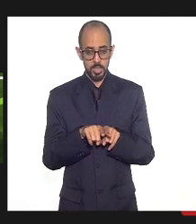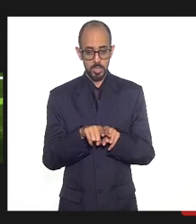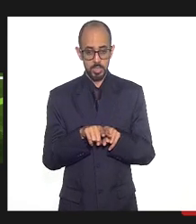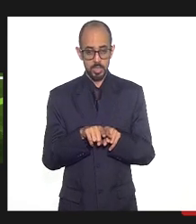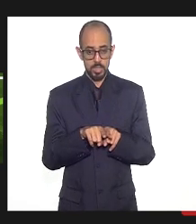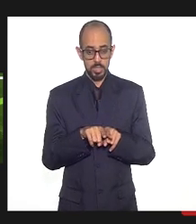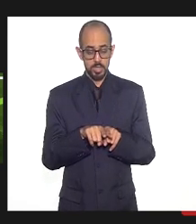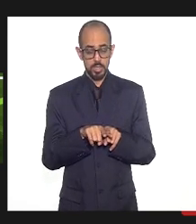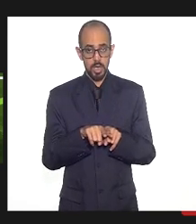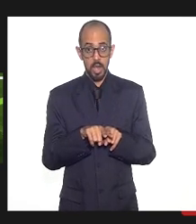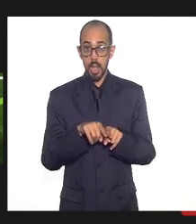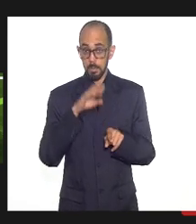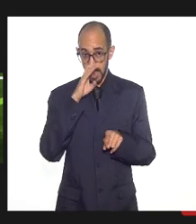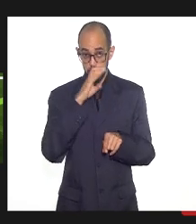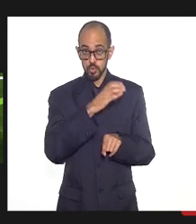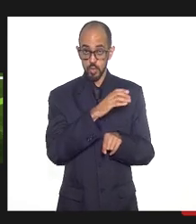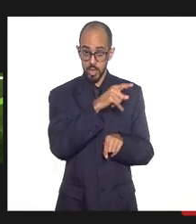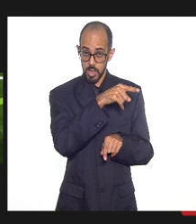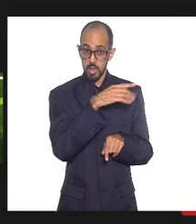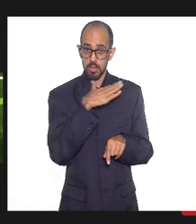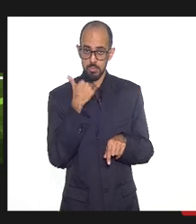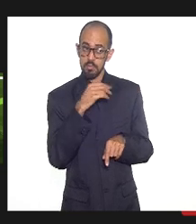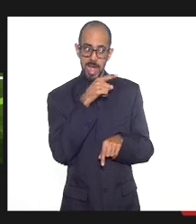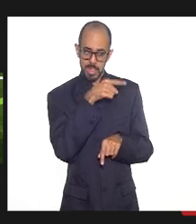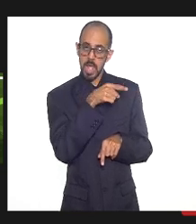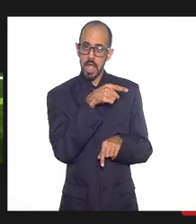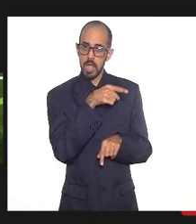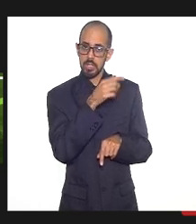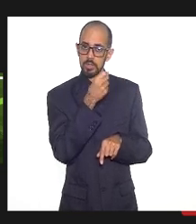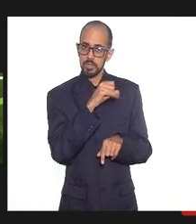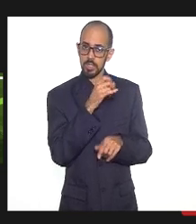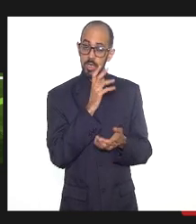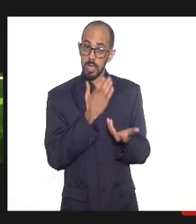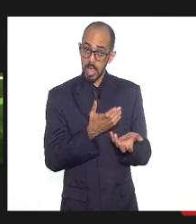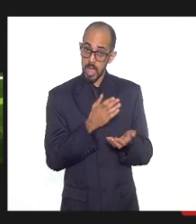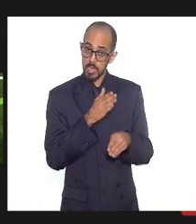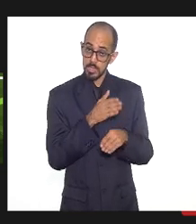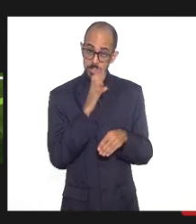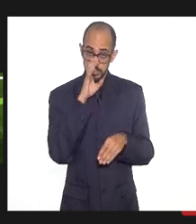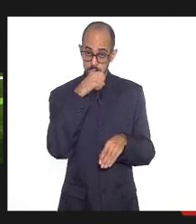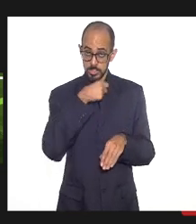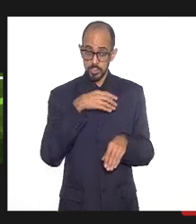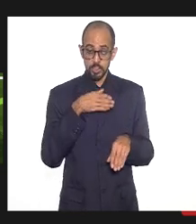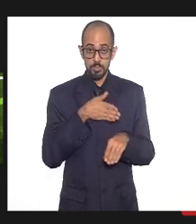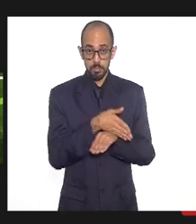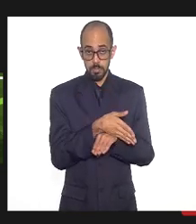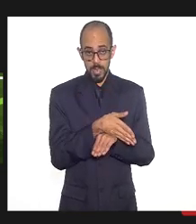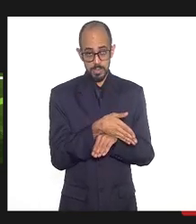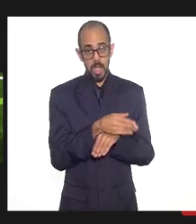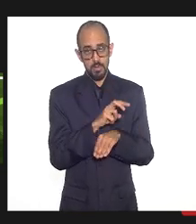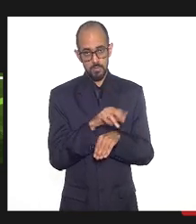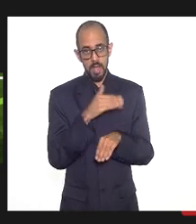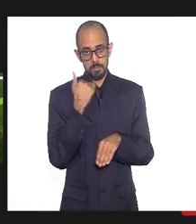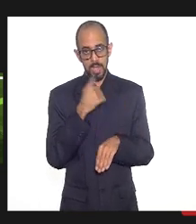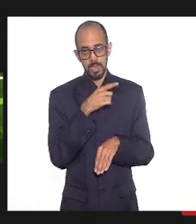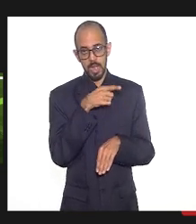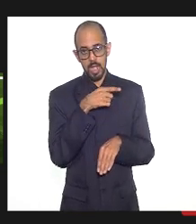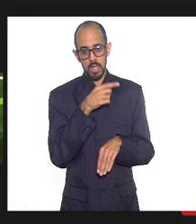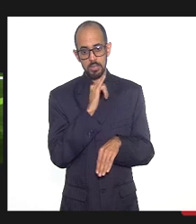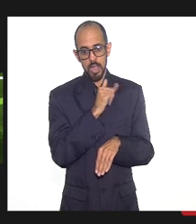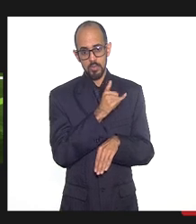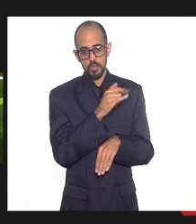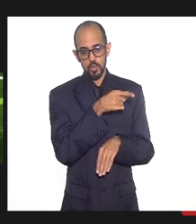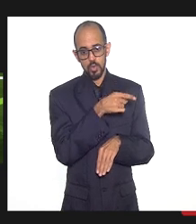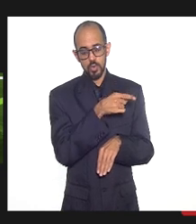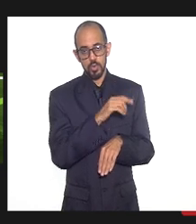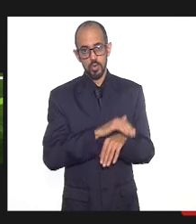ameaçaram de morte mesmo, assim, se eles continuarem a querer passar ali pelo... O menino falou que, eu não sei bem lá não, mas